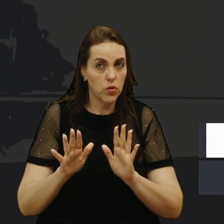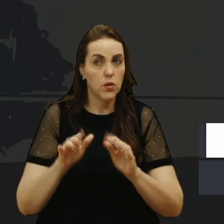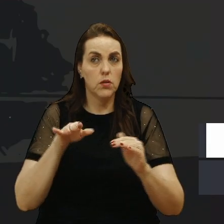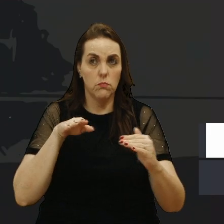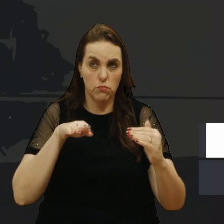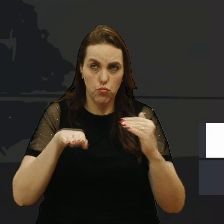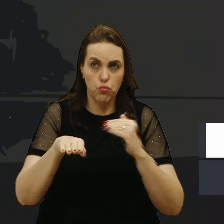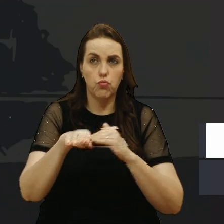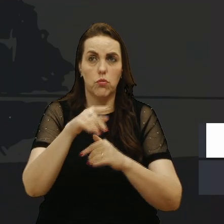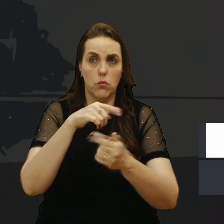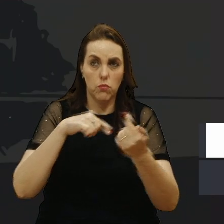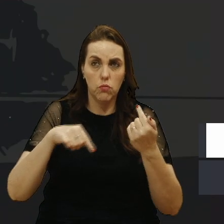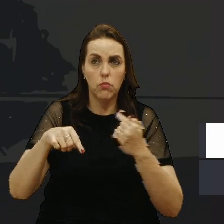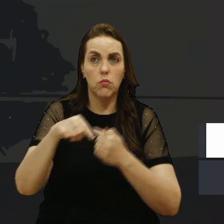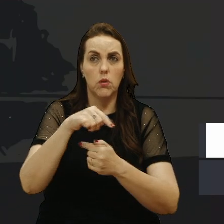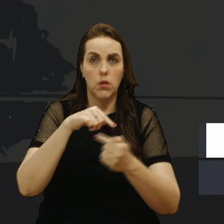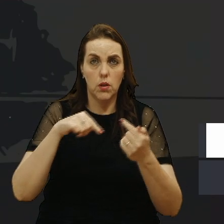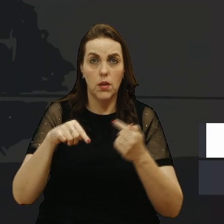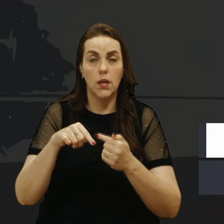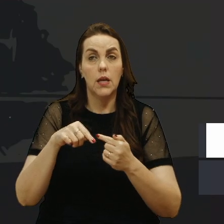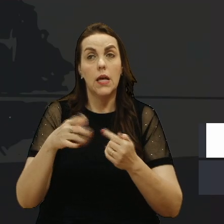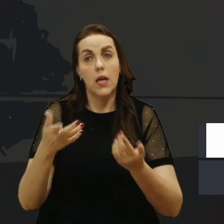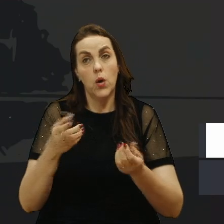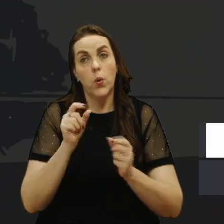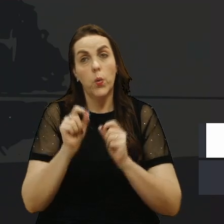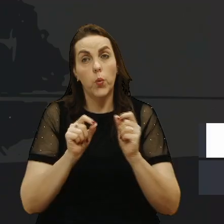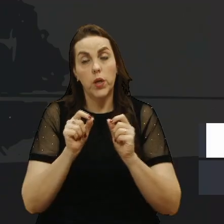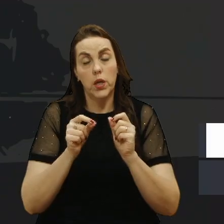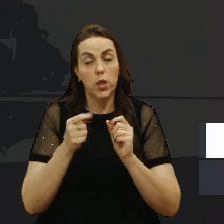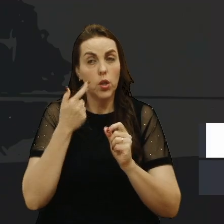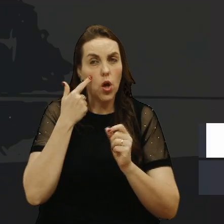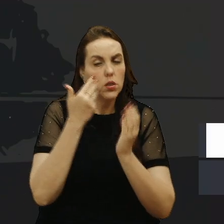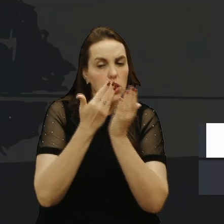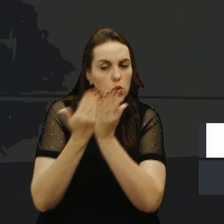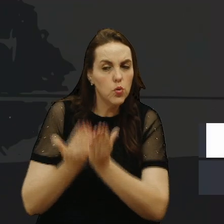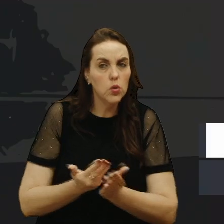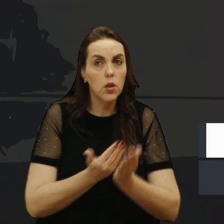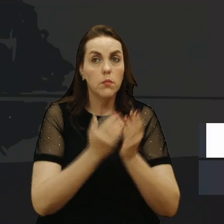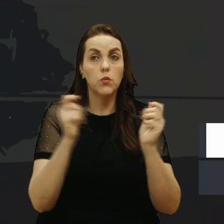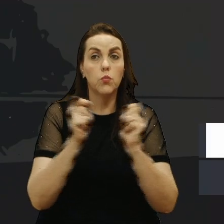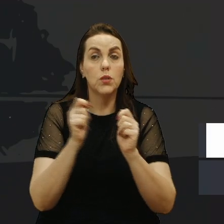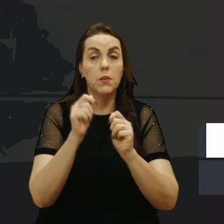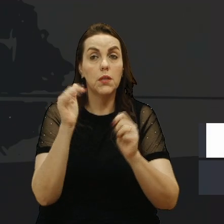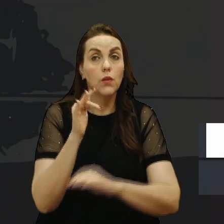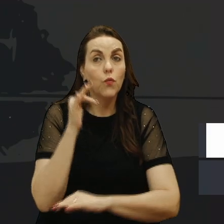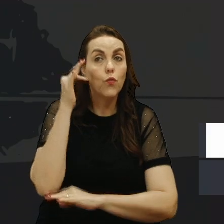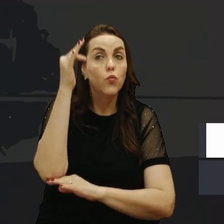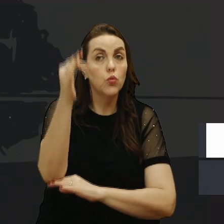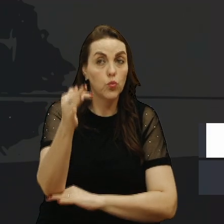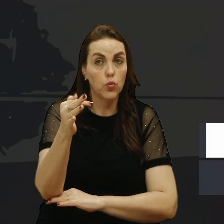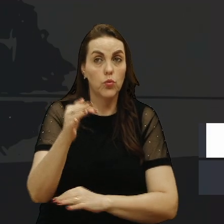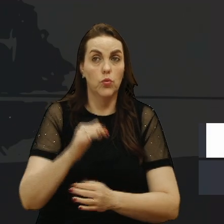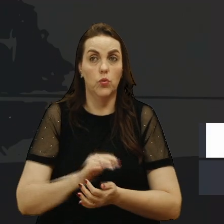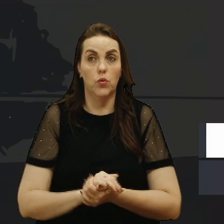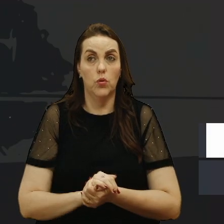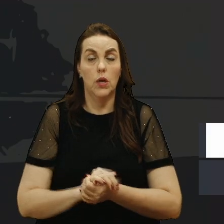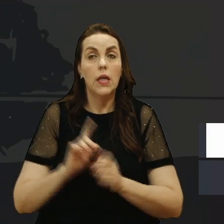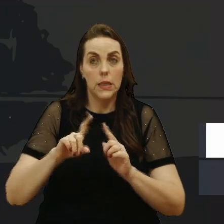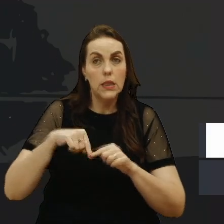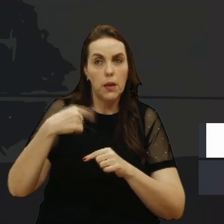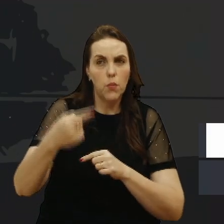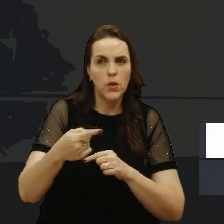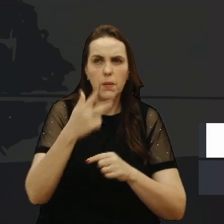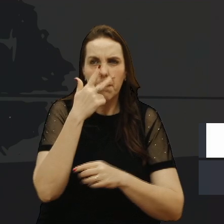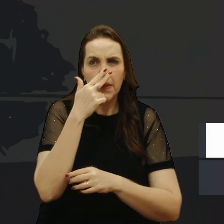de tráfego, e aquilo que a gente apontou e estudou para poder projetar o futuro. Na sequência tem a mesma